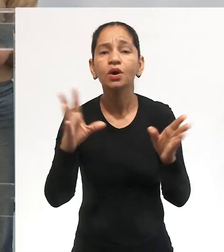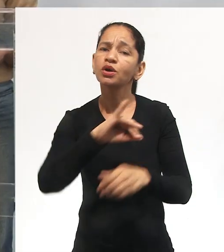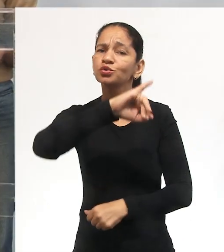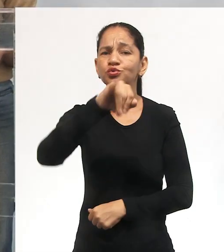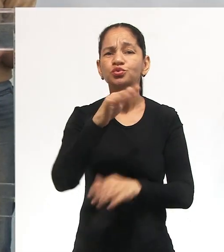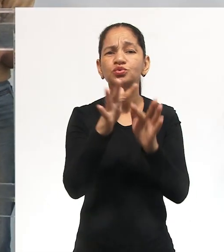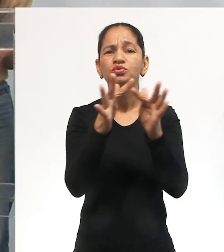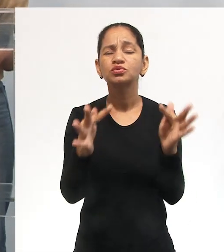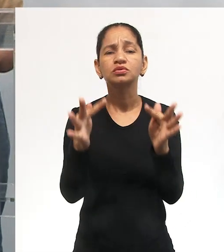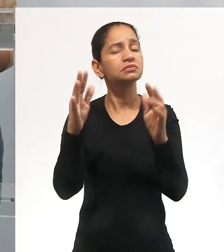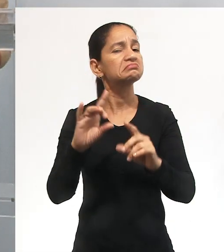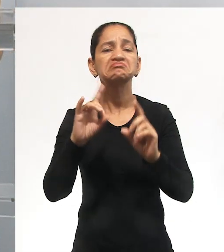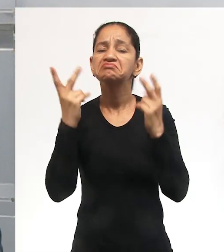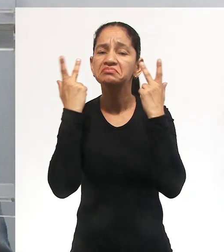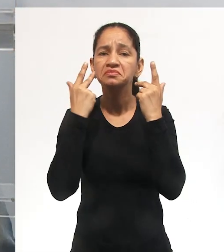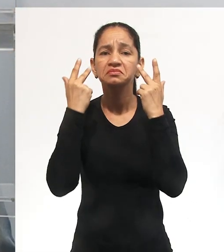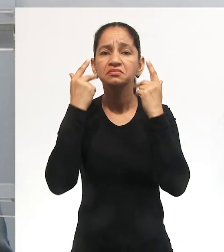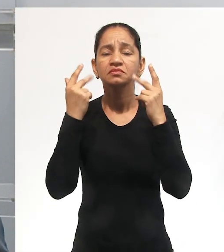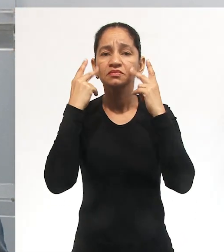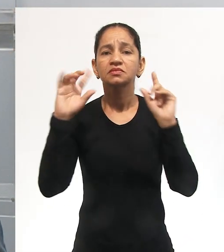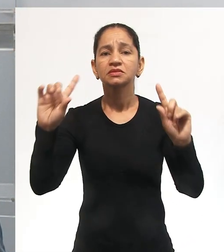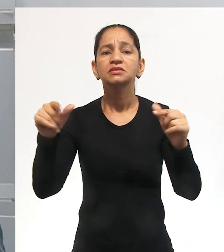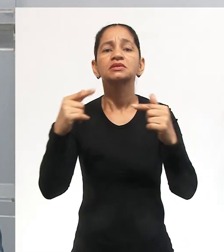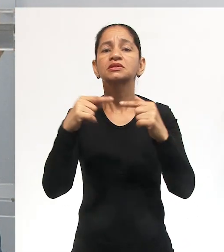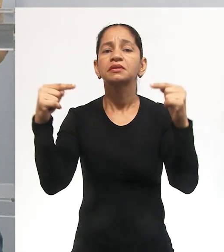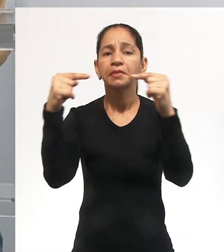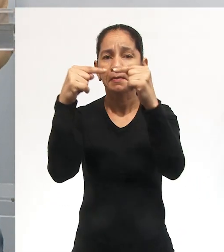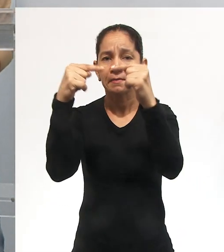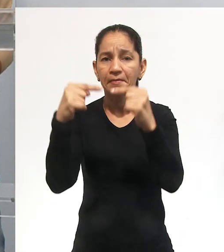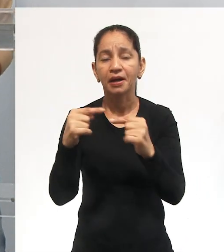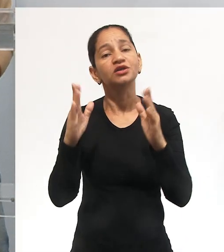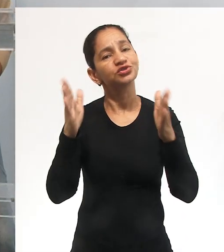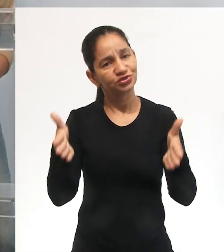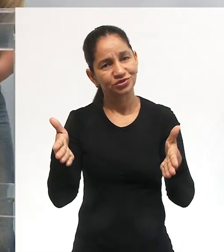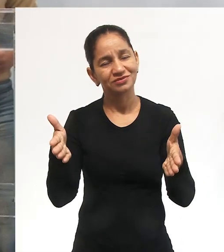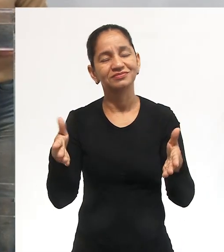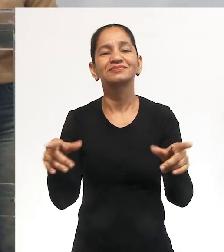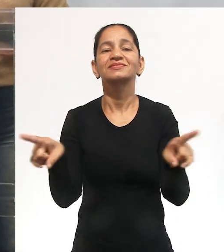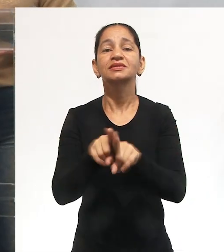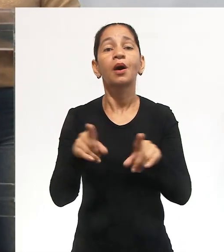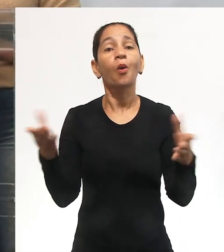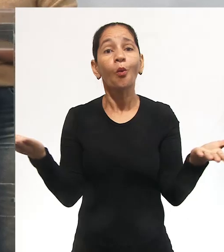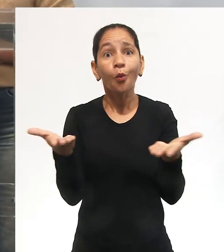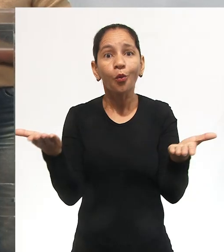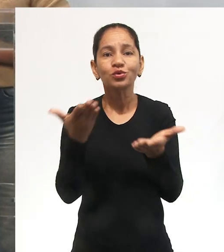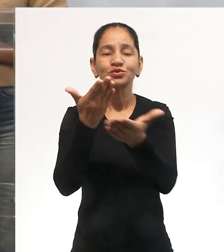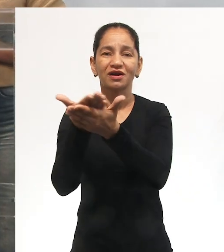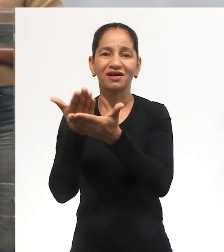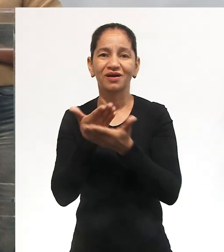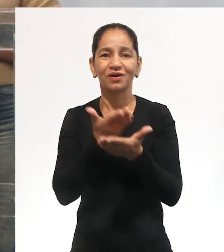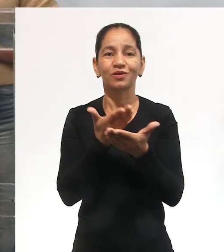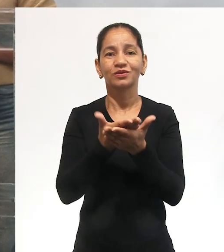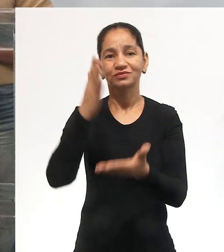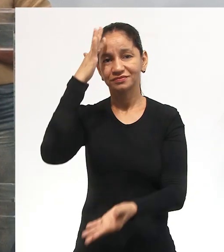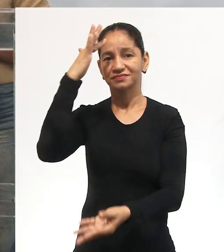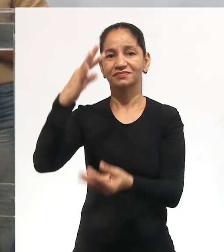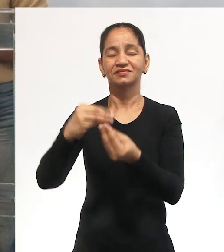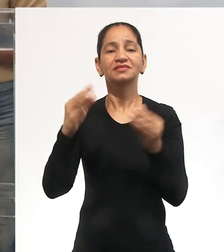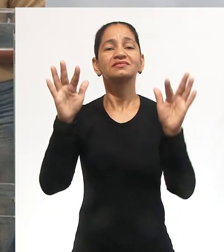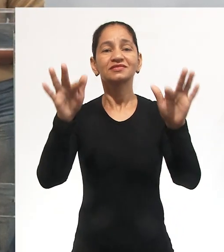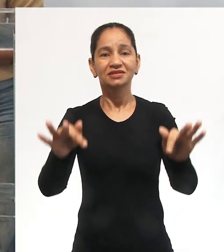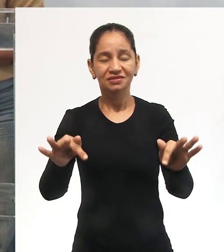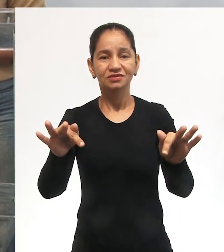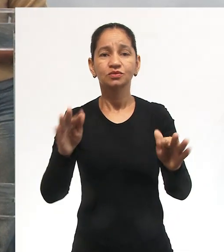regime de juros simples, estamos lidando com taxas proporcionais. Então, Foi isso a nossa aula de hoje. Finalizamos